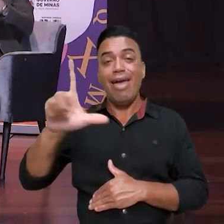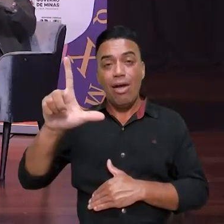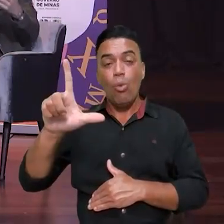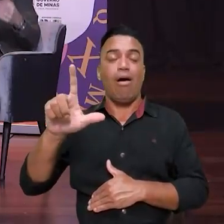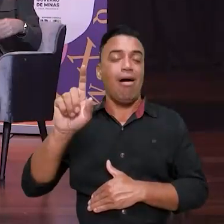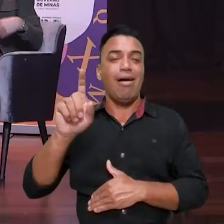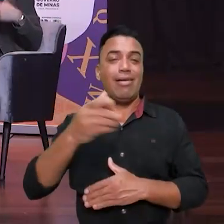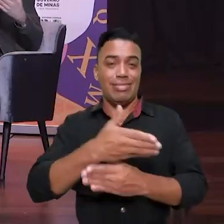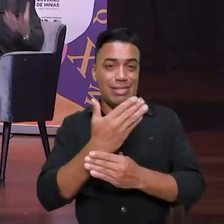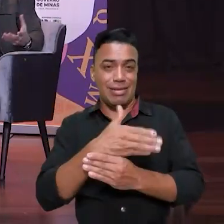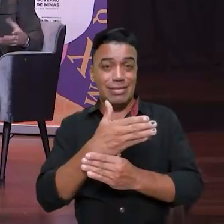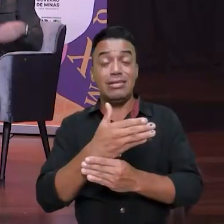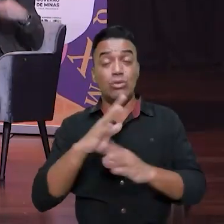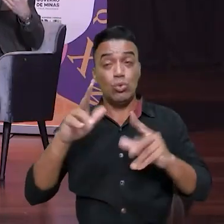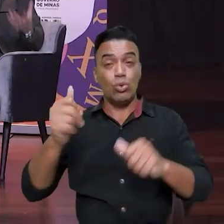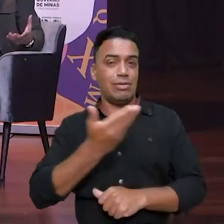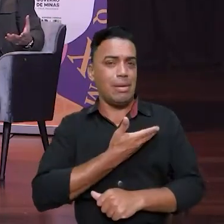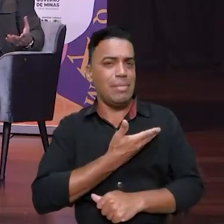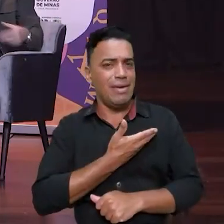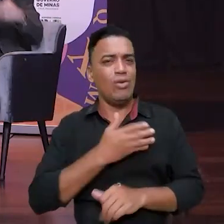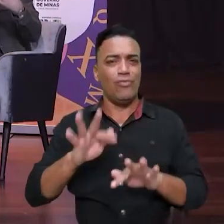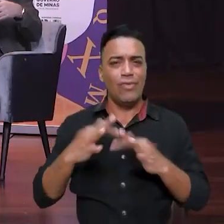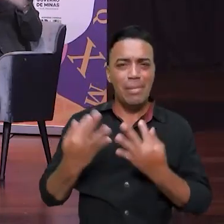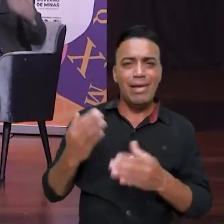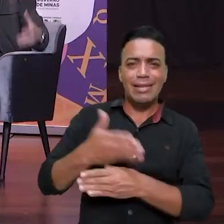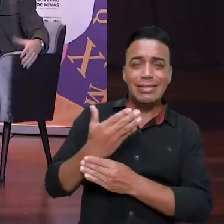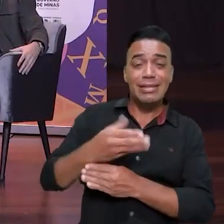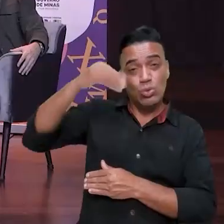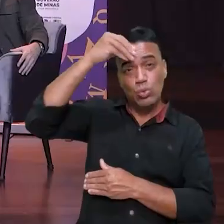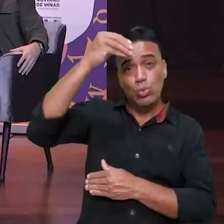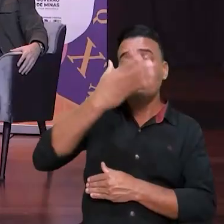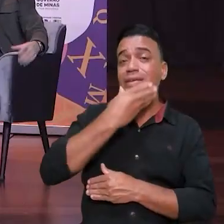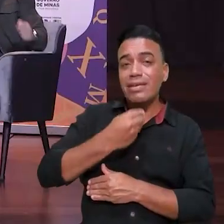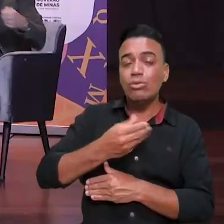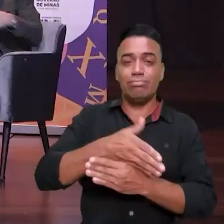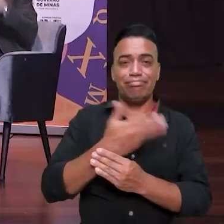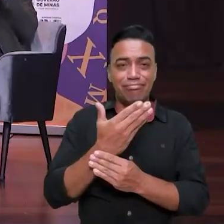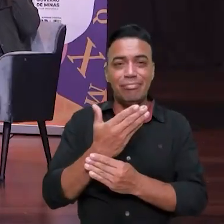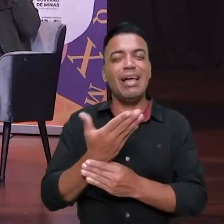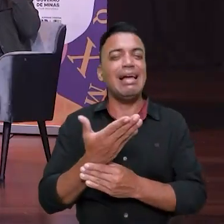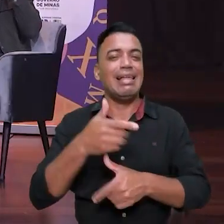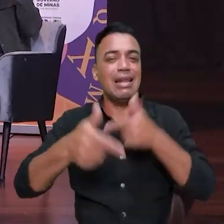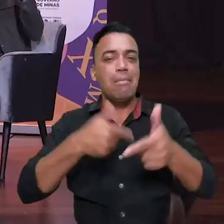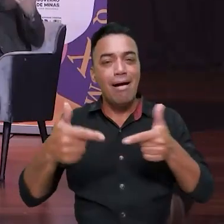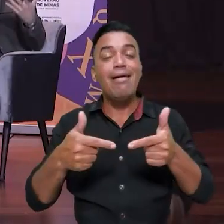e resolvi, com todos os amigos taxistas, parentes taxistas, irmãos, sobrinhos taxistas, e como um escutador,